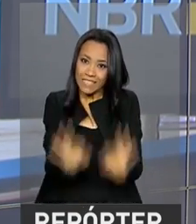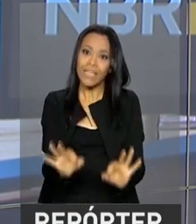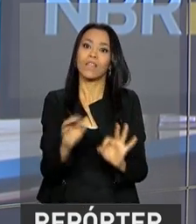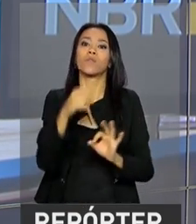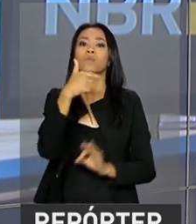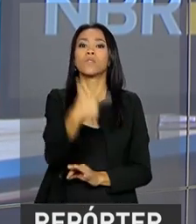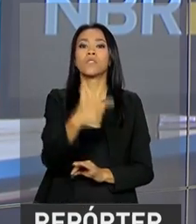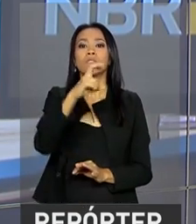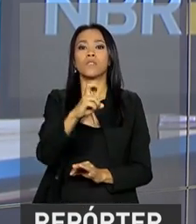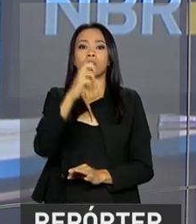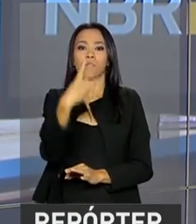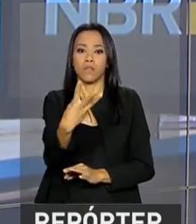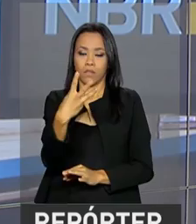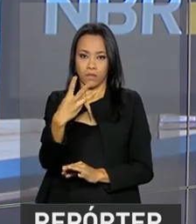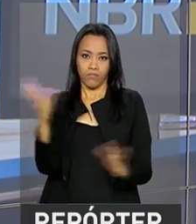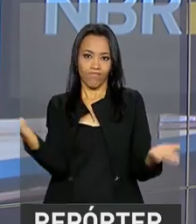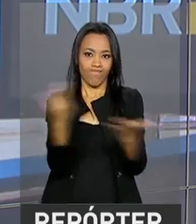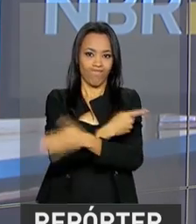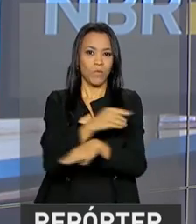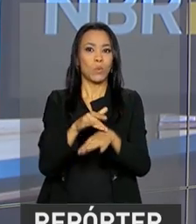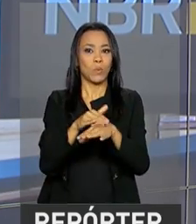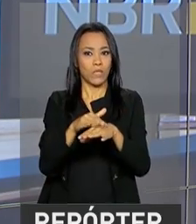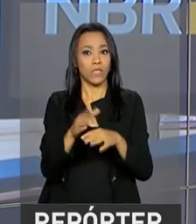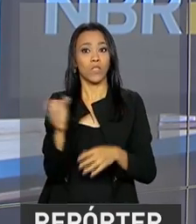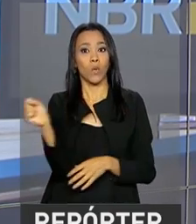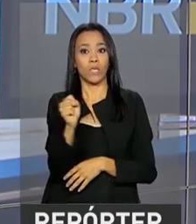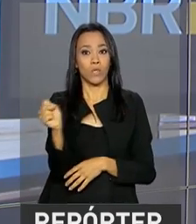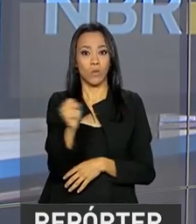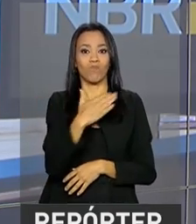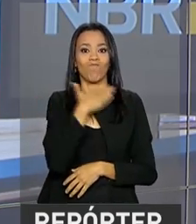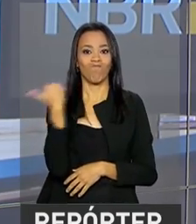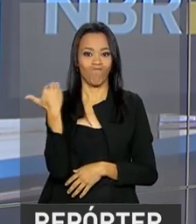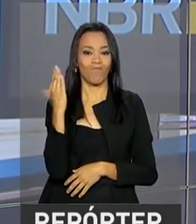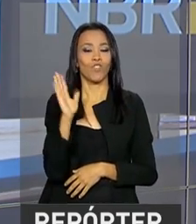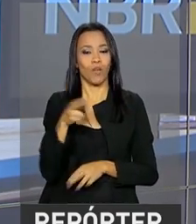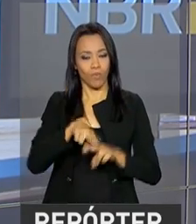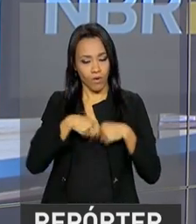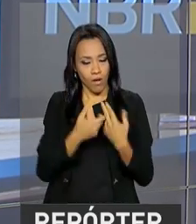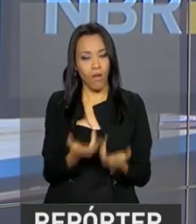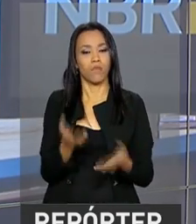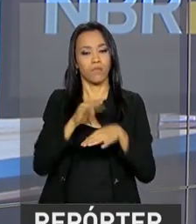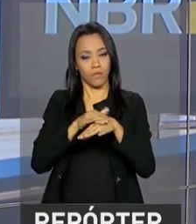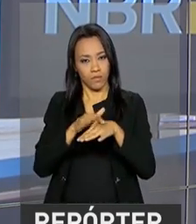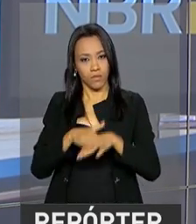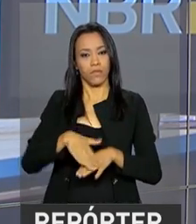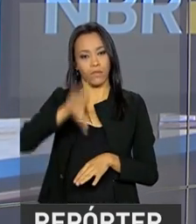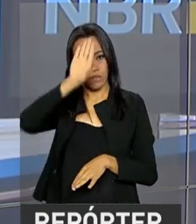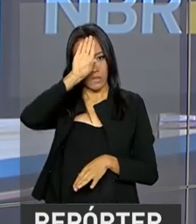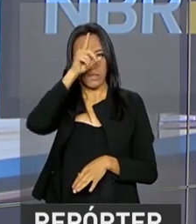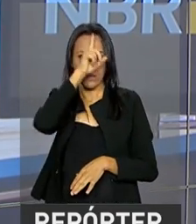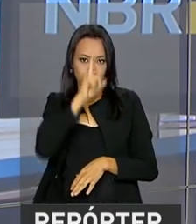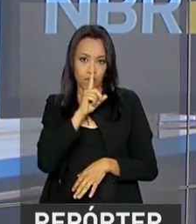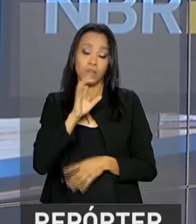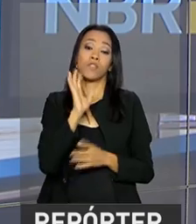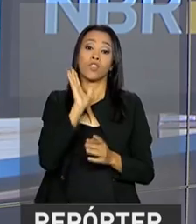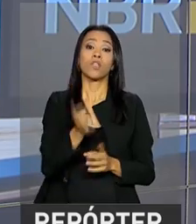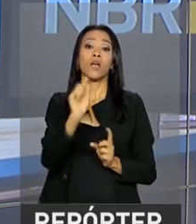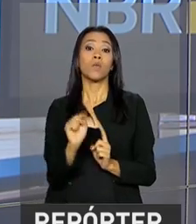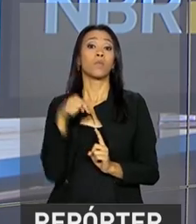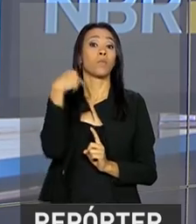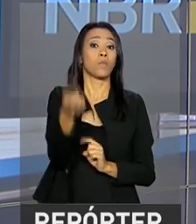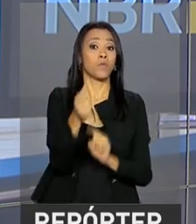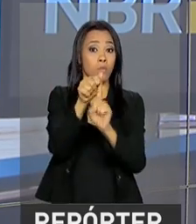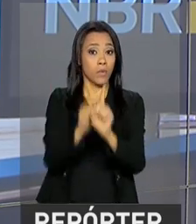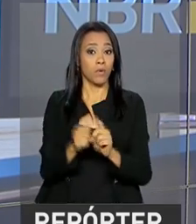253 casos da doença e 88 mortes por febre amarela já no próximo mês